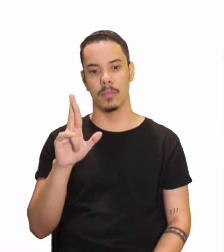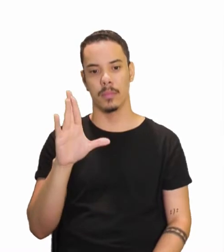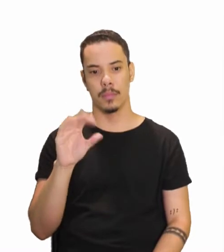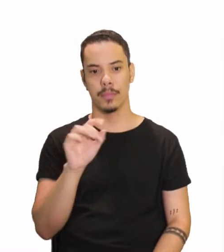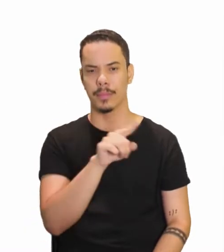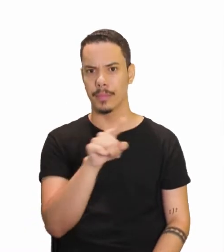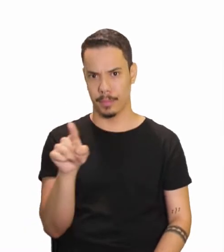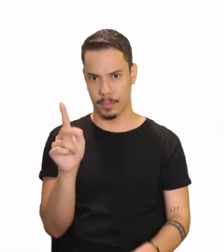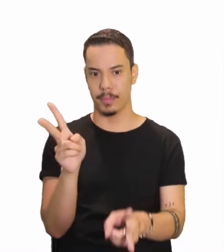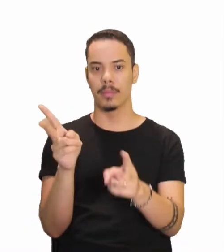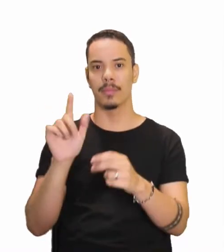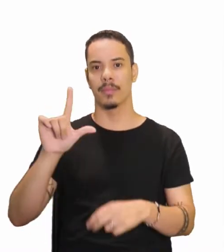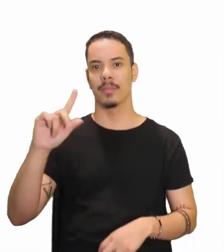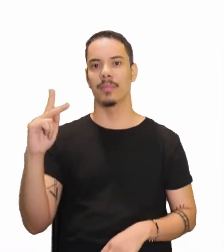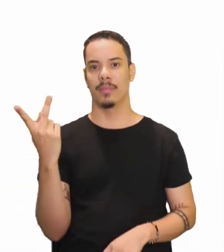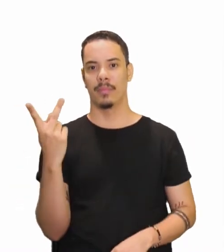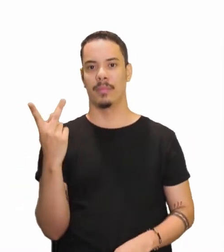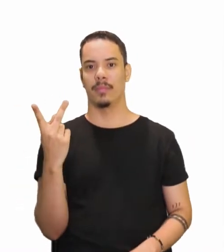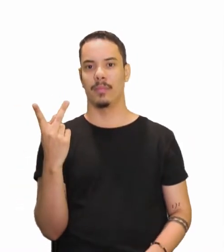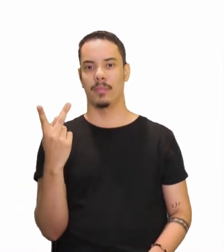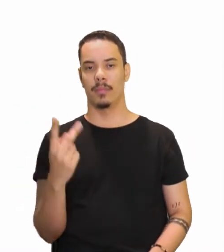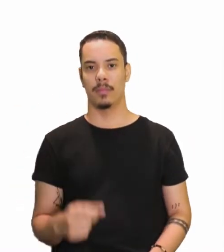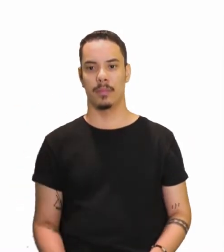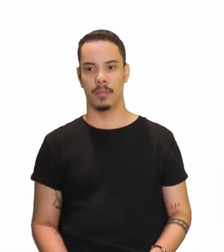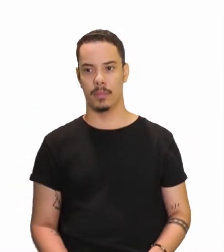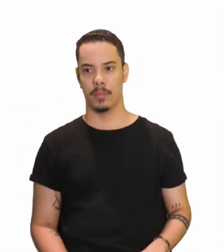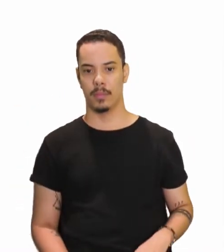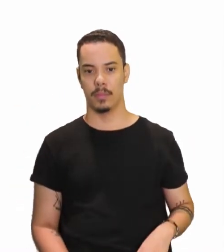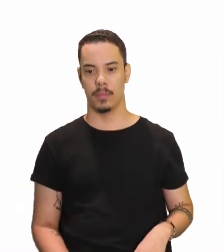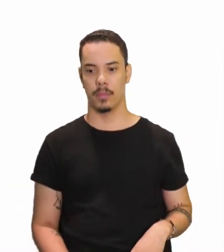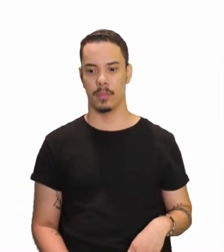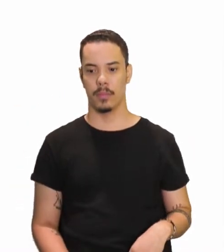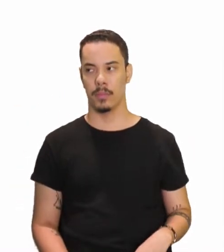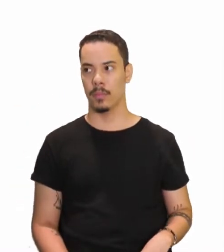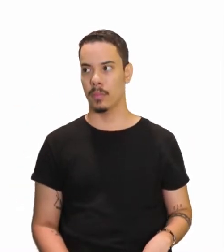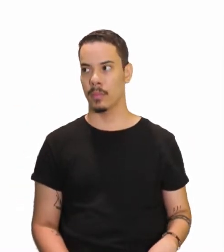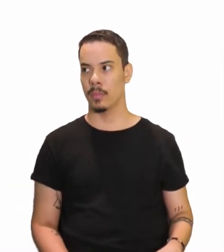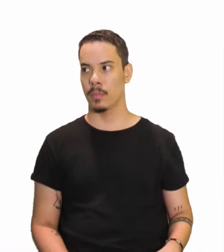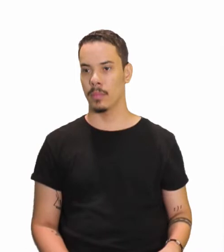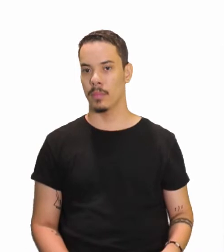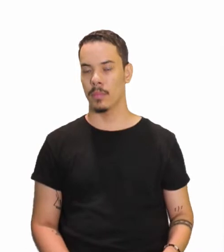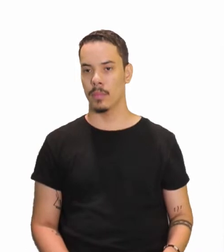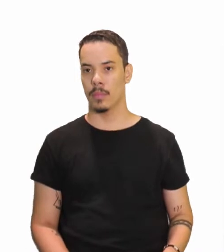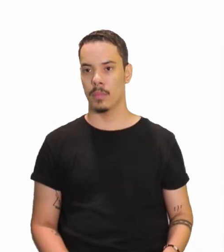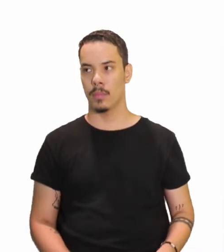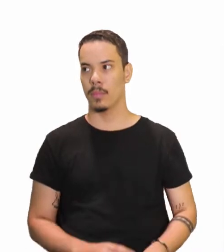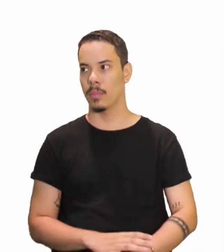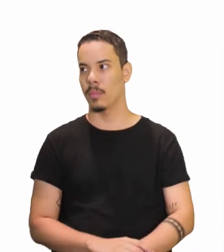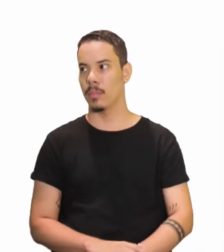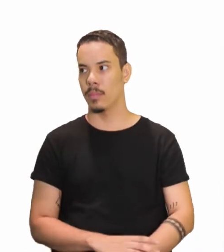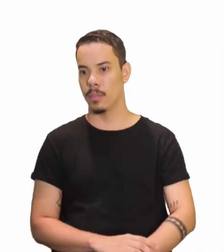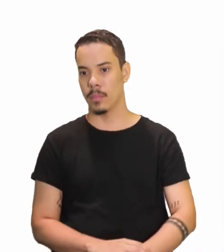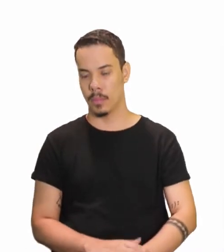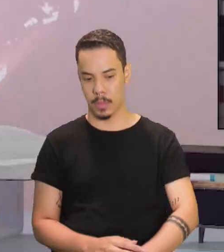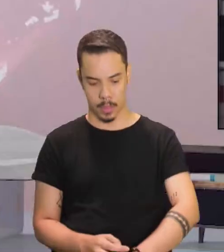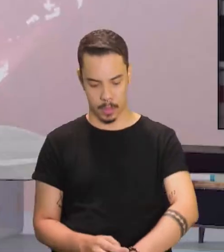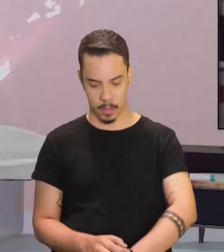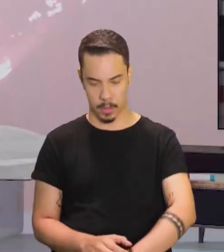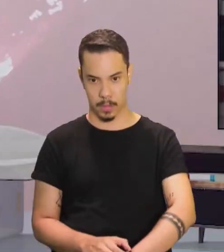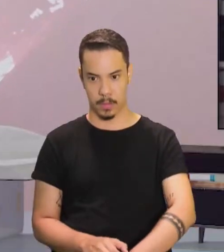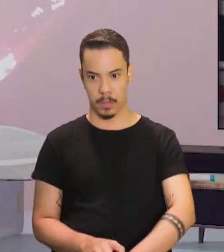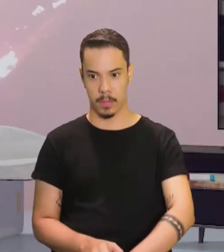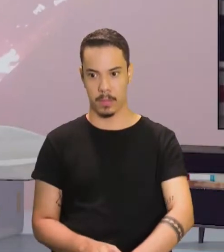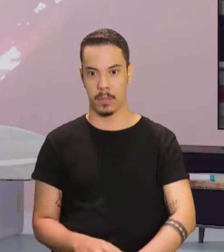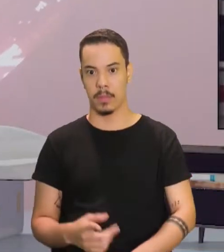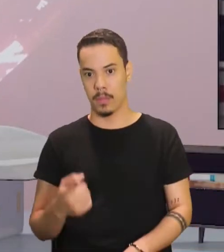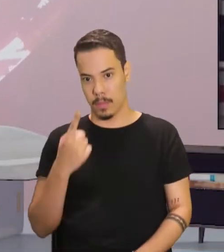aqui nessa palavra calha tem um dígrafo? Eu vou recordar com eles, amadinha, antes de você chegar aí. Ó, eu tenho uma dica aqui para vocês sobre